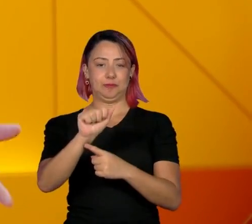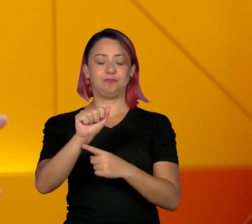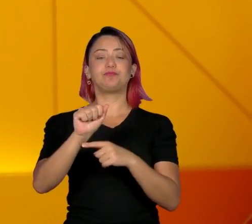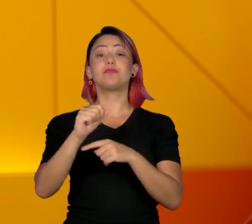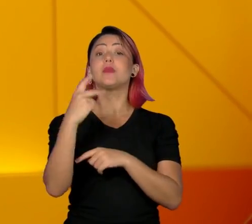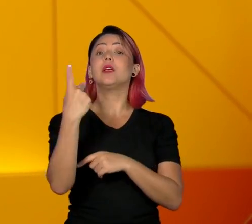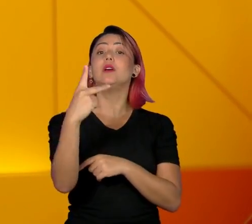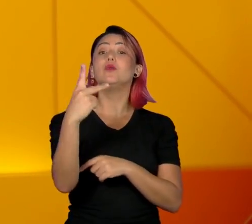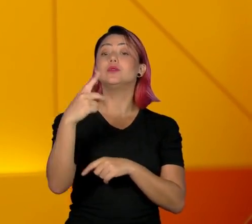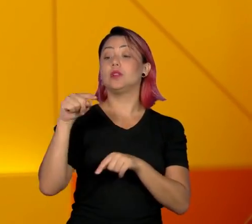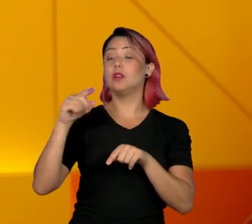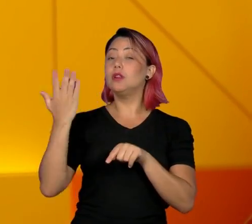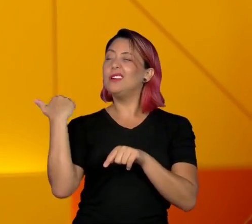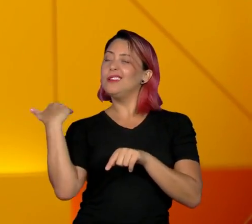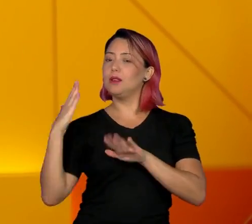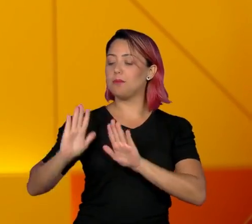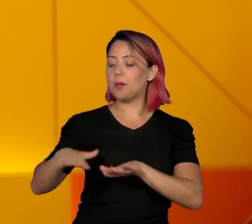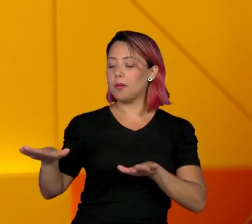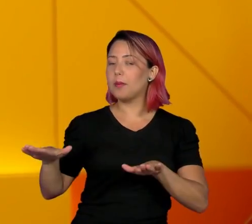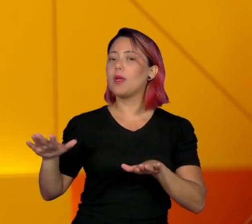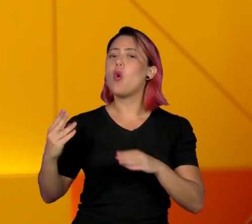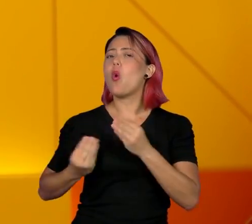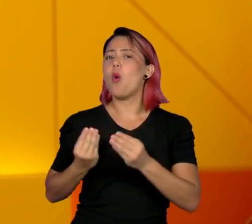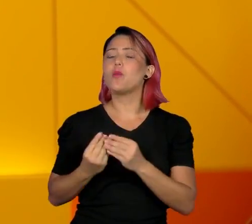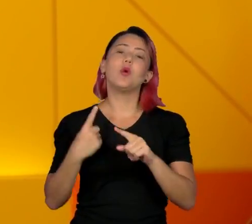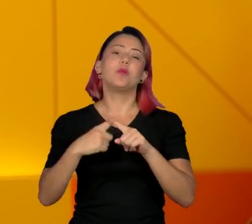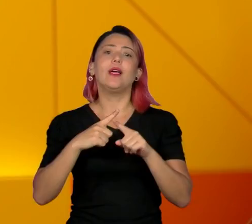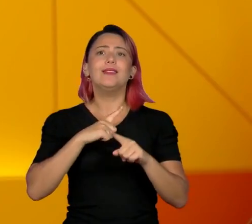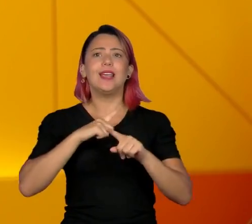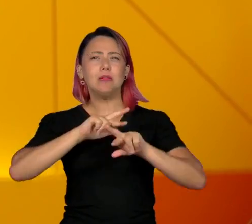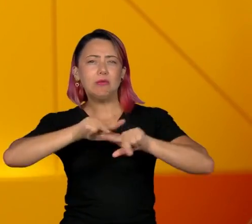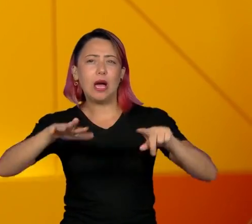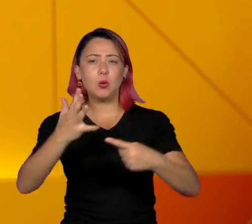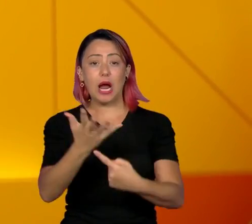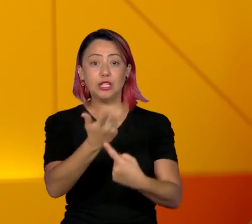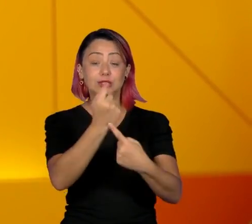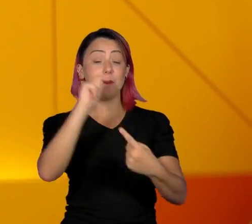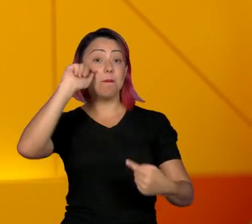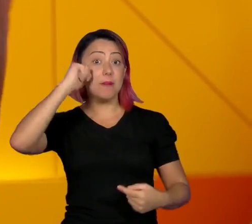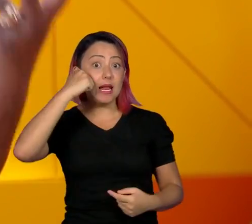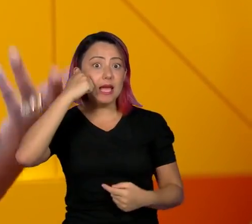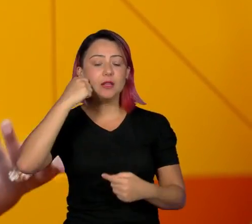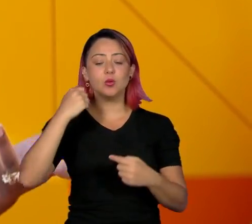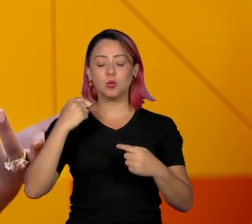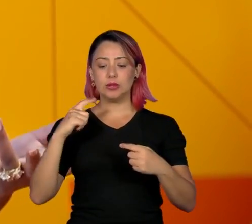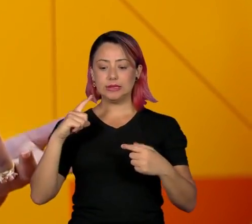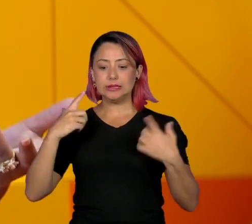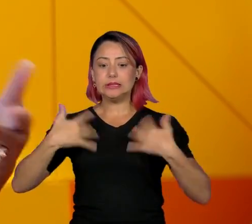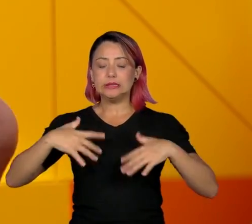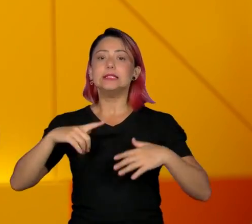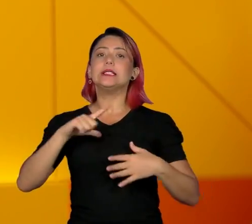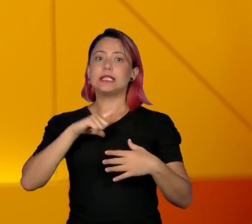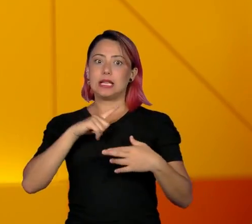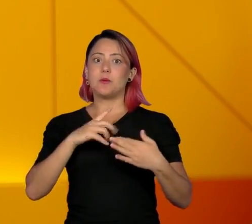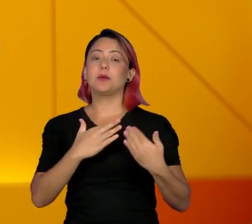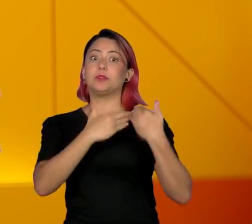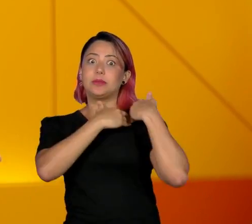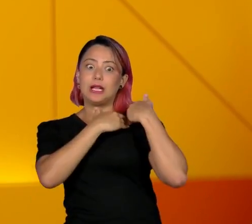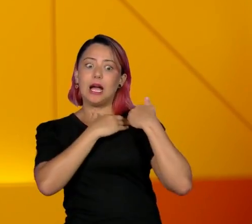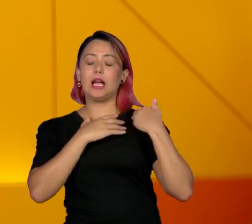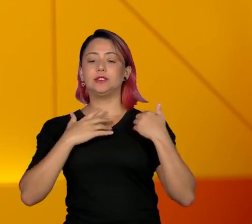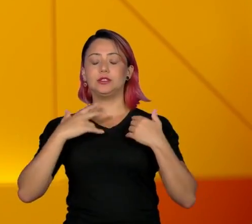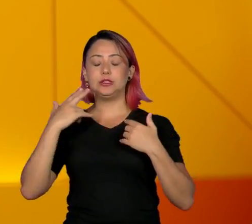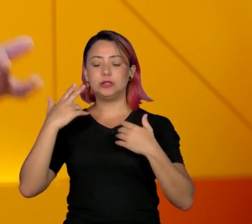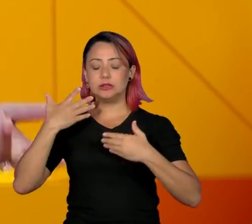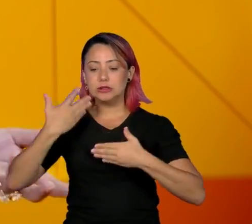muitos artistas negros que carregam um sonho e uma responsabilidade de conquistar financeiramente para mudar a